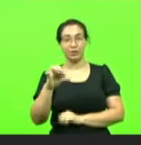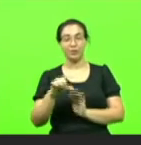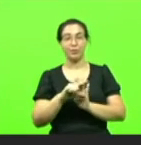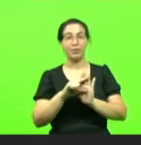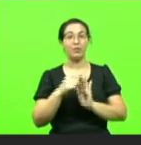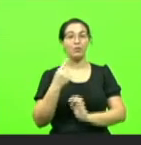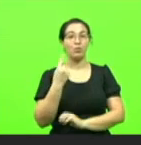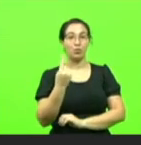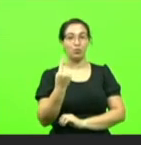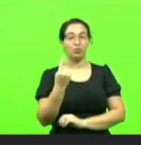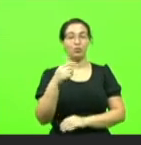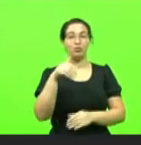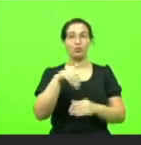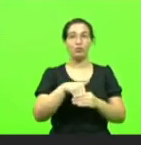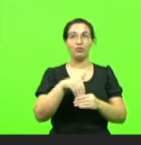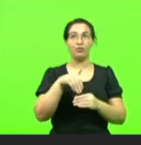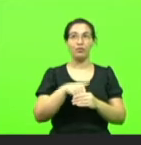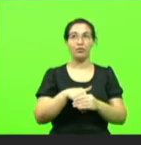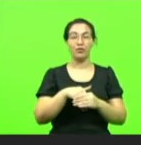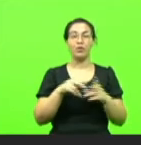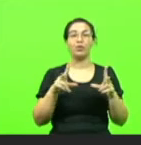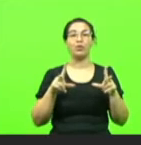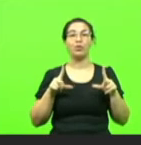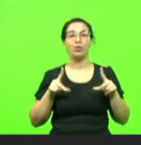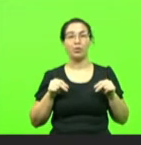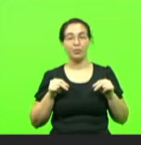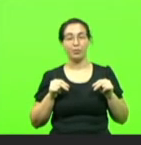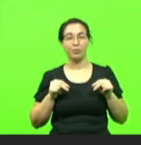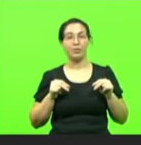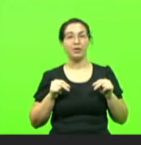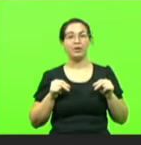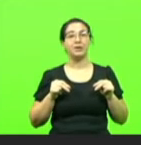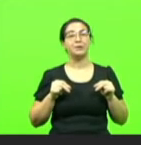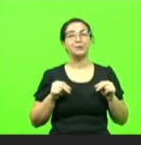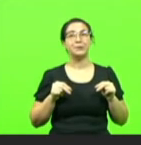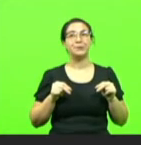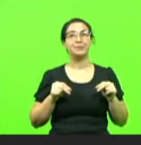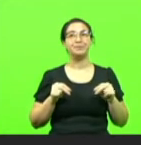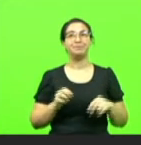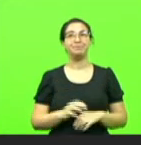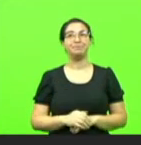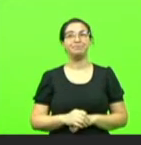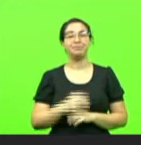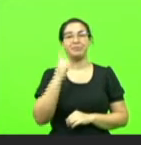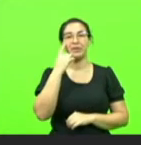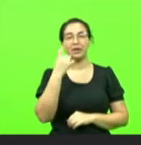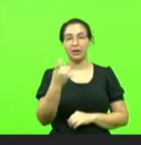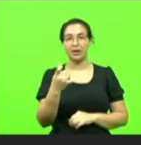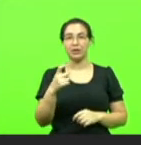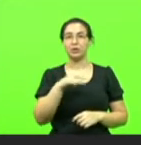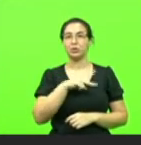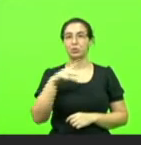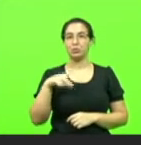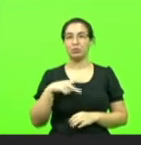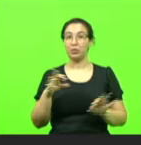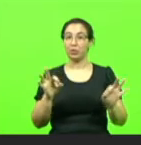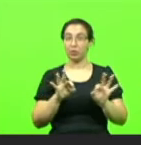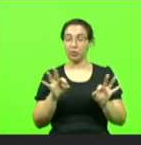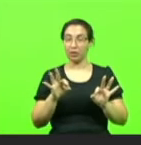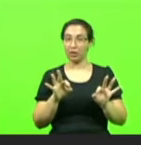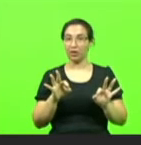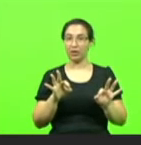único Voto no mérito em razão do interesse público tutelado